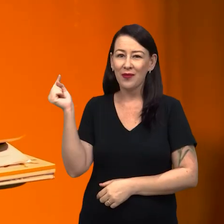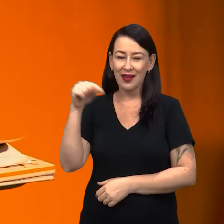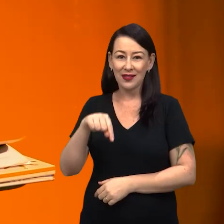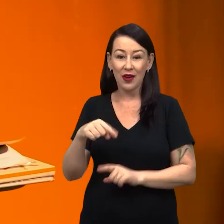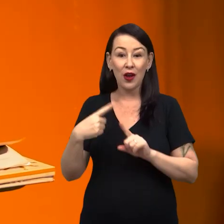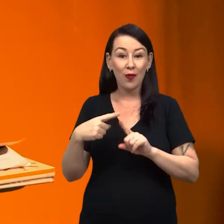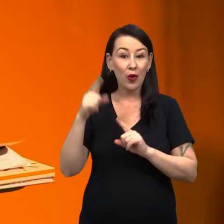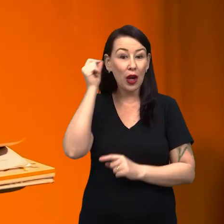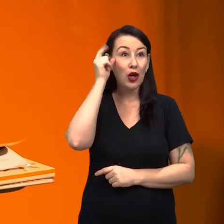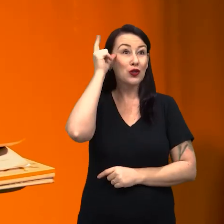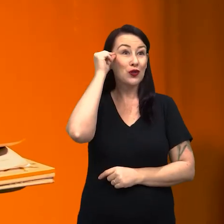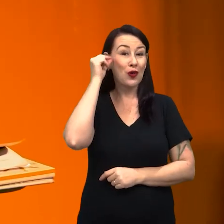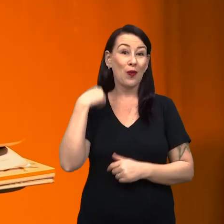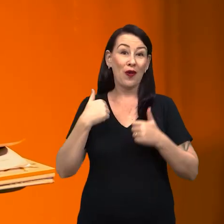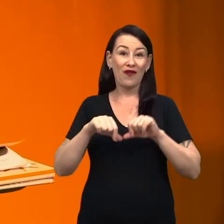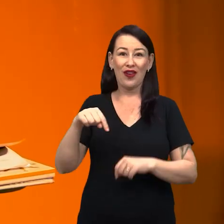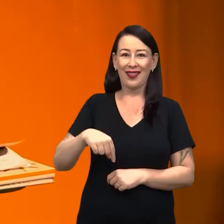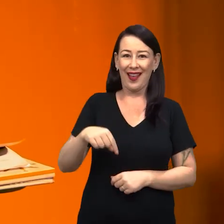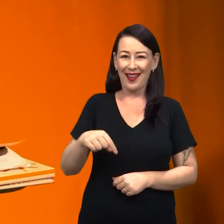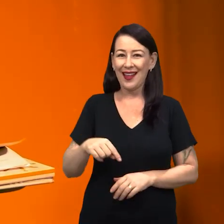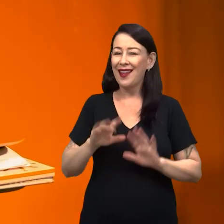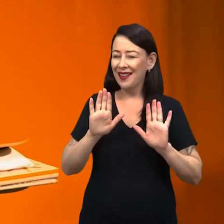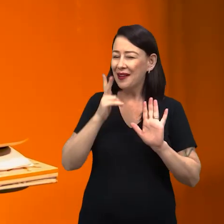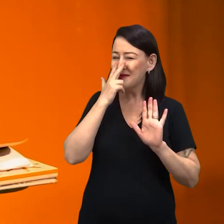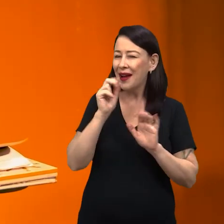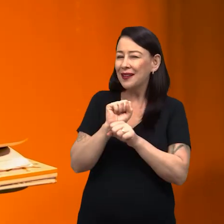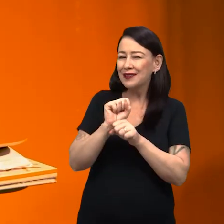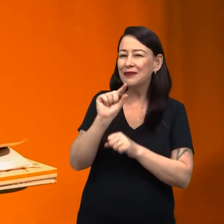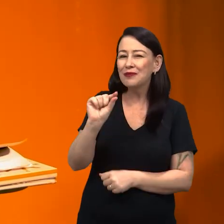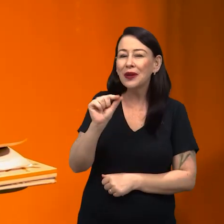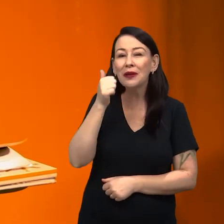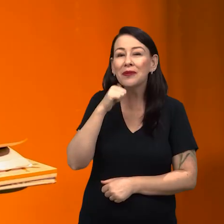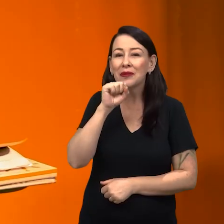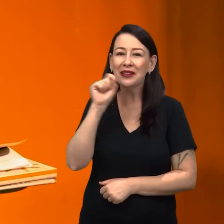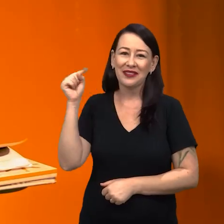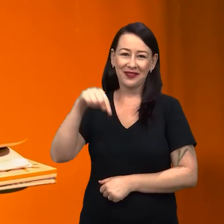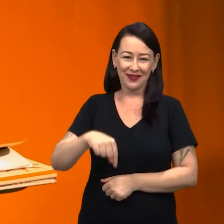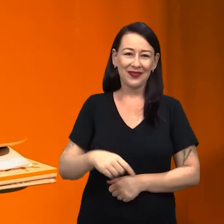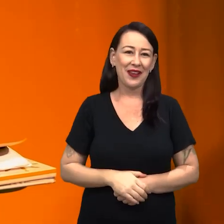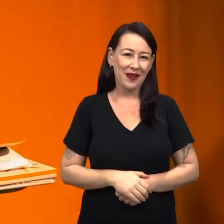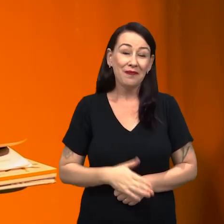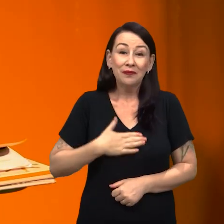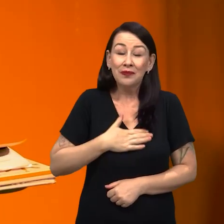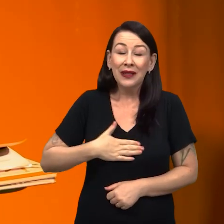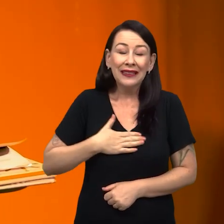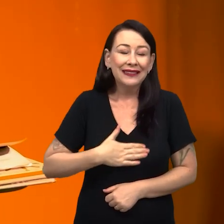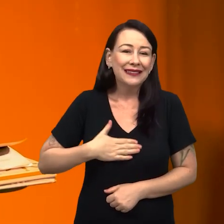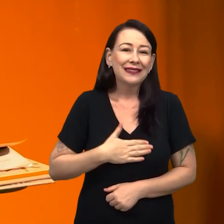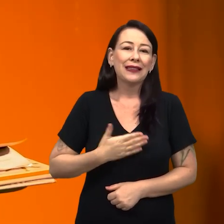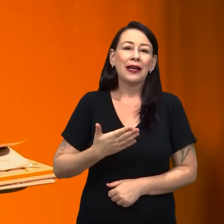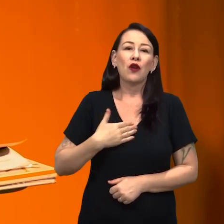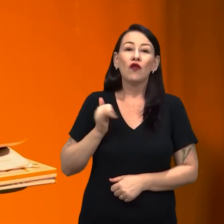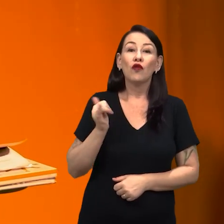chegando por aí, que ela ficou sabendo que eu estava aqui e talvez venha me ver um pouquinho. Mas é um prazer muito